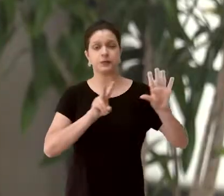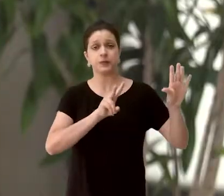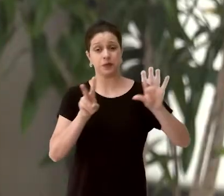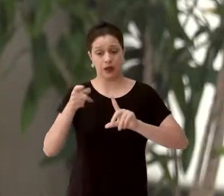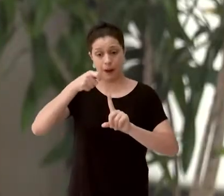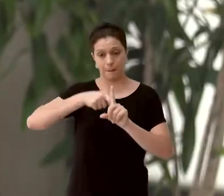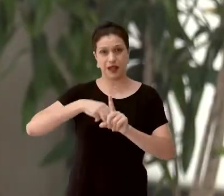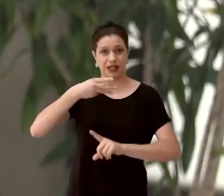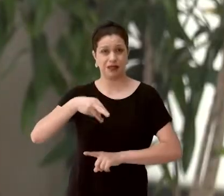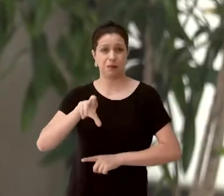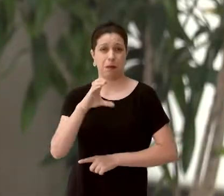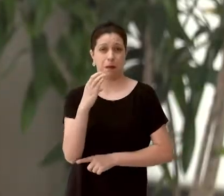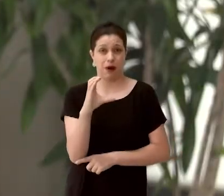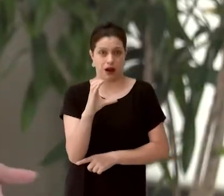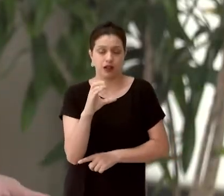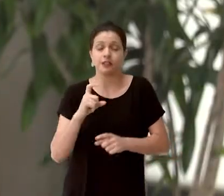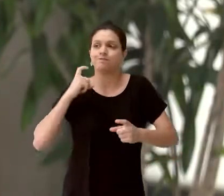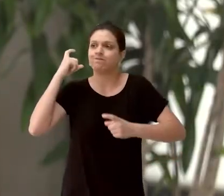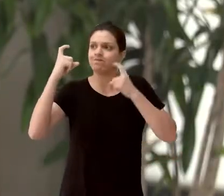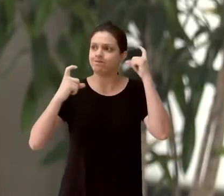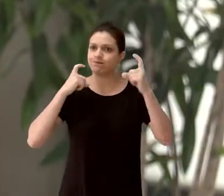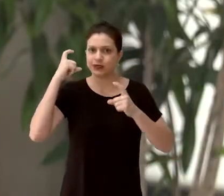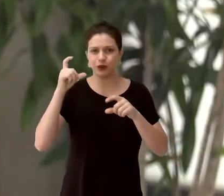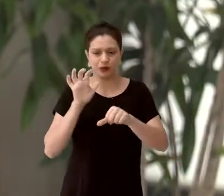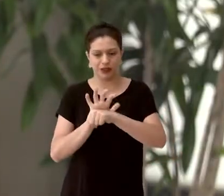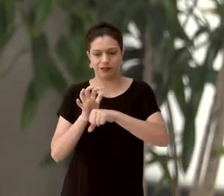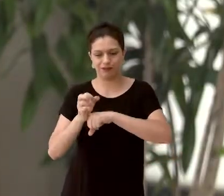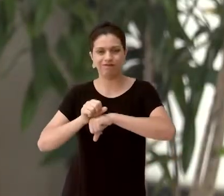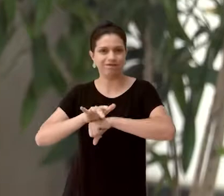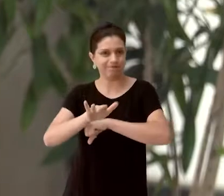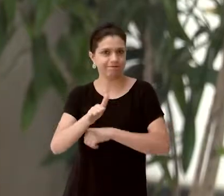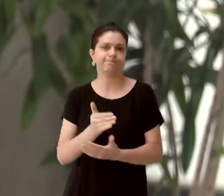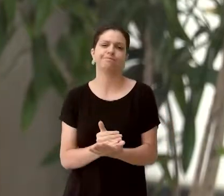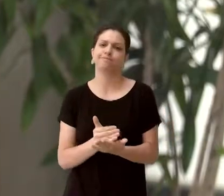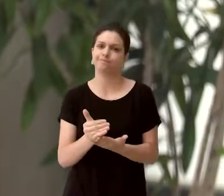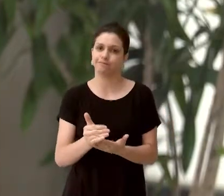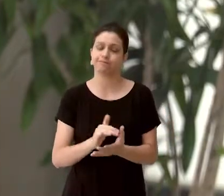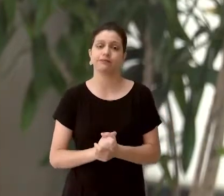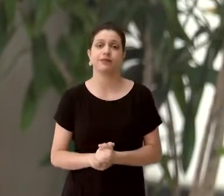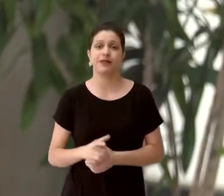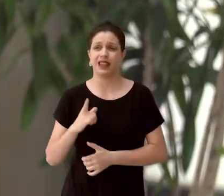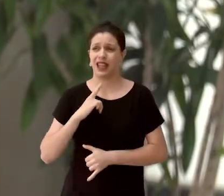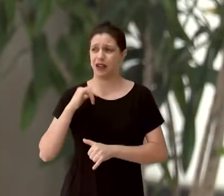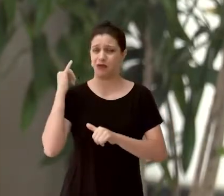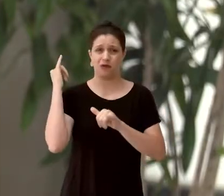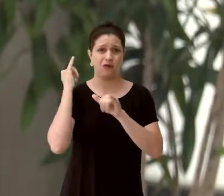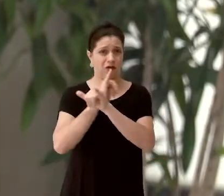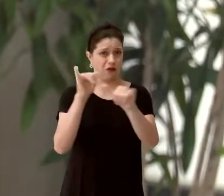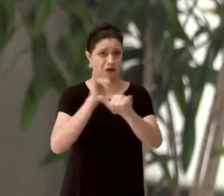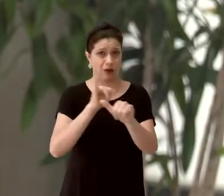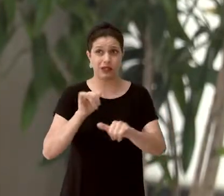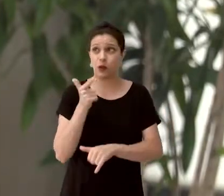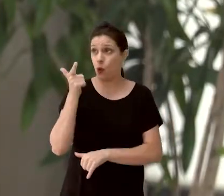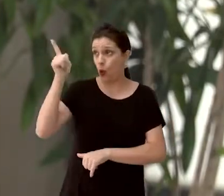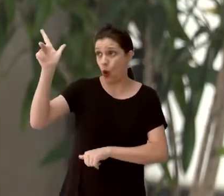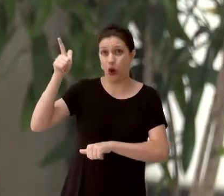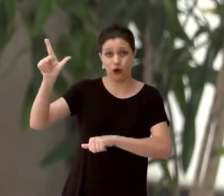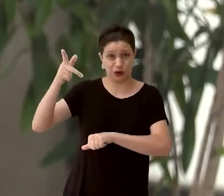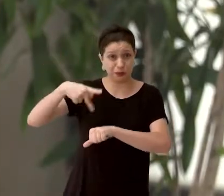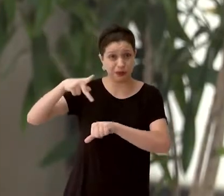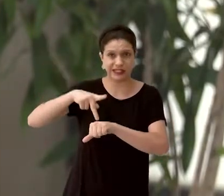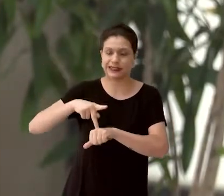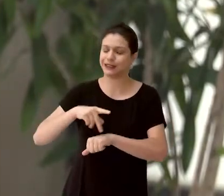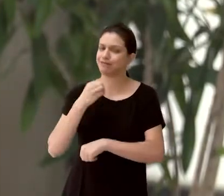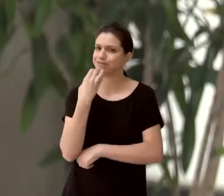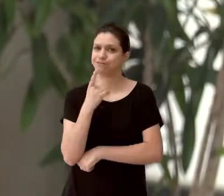Foi na segunda quinzena de março que a preocupação com o novo coronavírus começou. As notícias vindas de